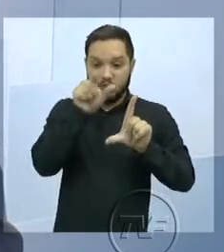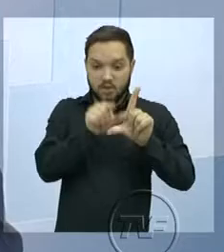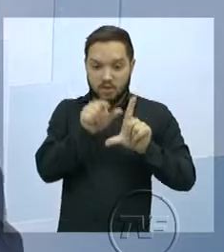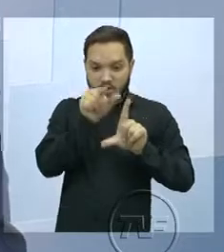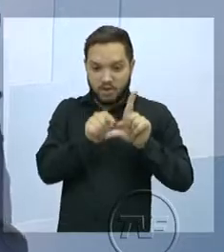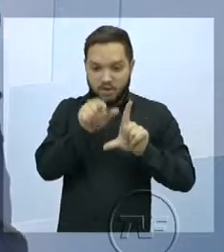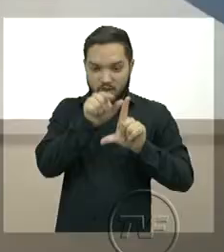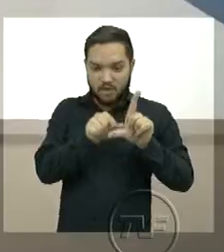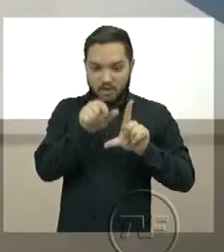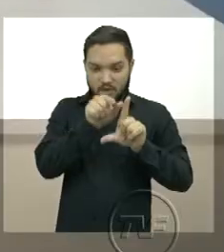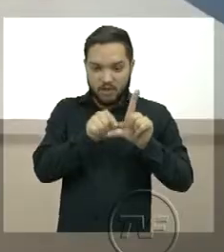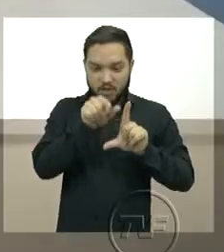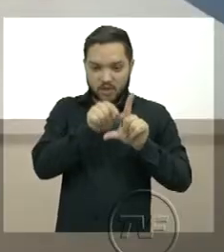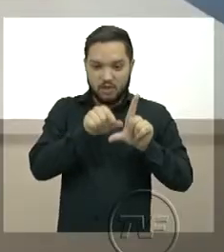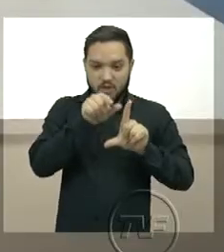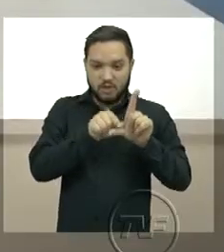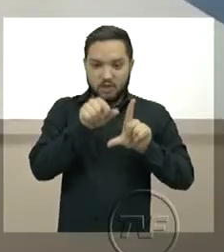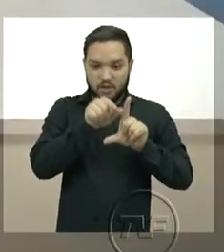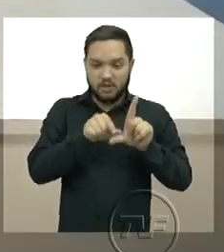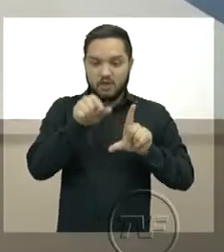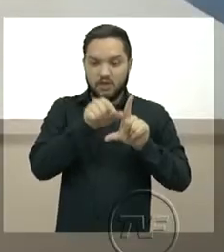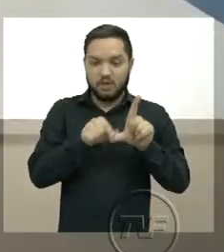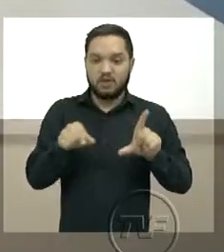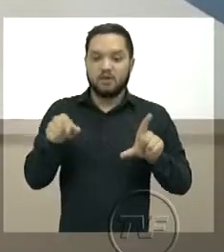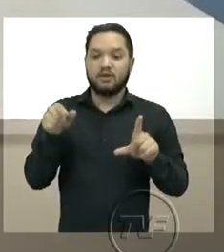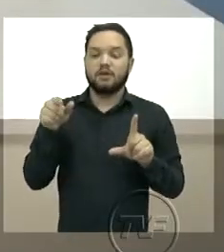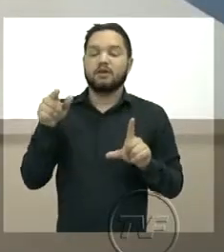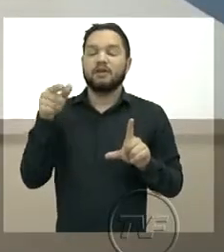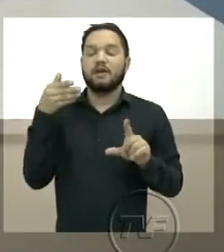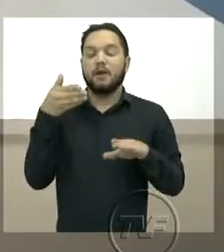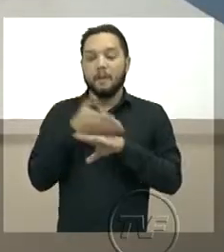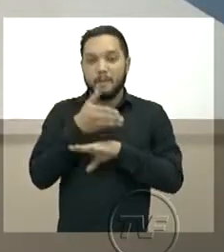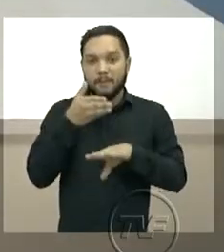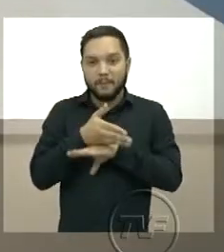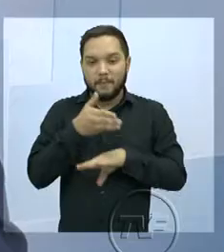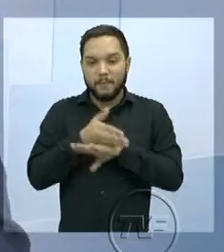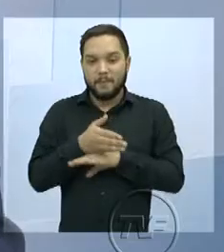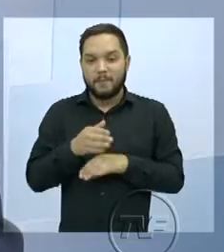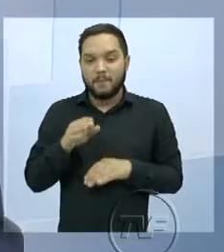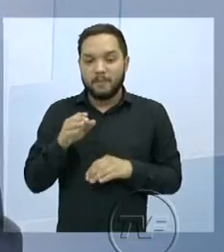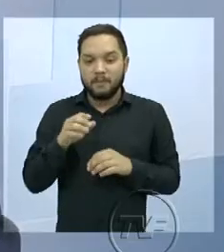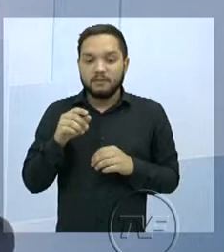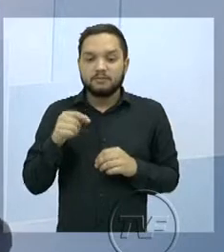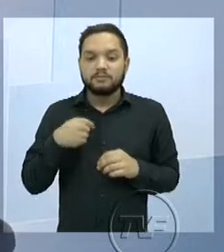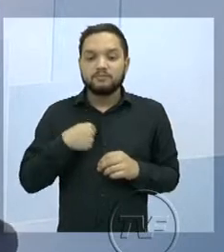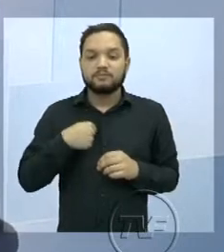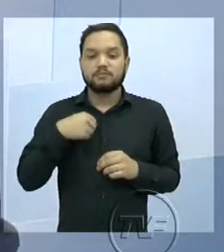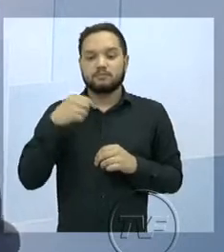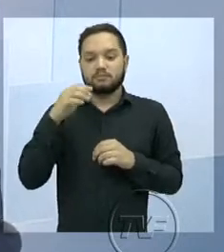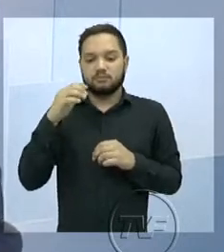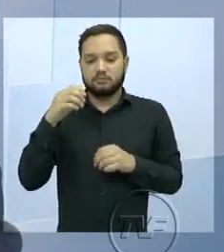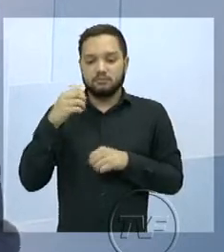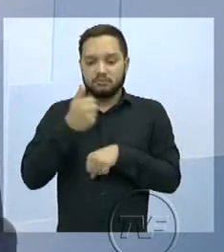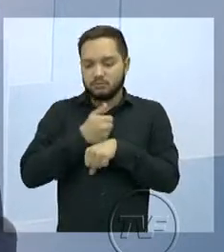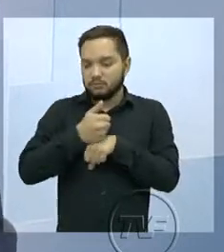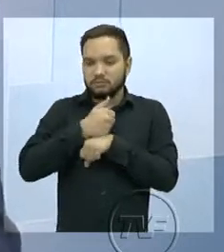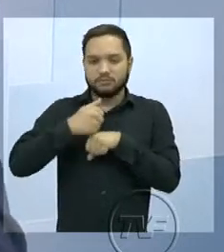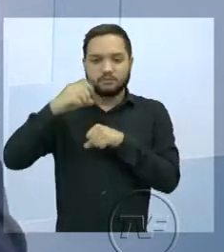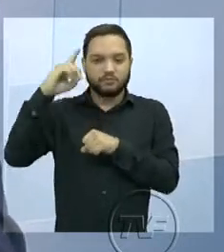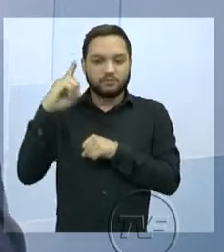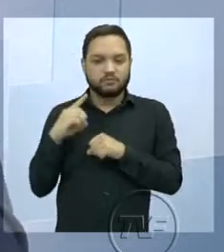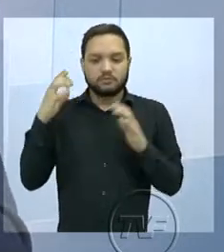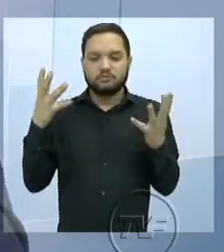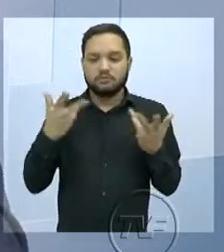Amâncio. Nas duas edições, participei do Shaolin de Sertão, ambos, essa trilogia do nosso grande diretor, Raul de Gomes, uma